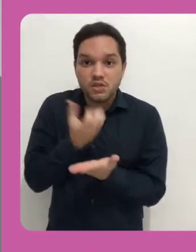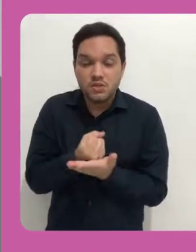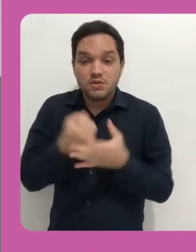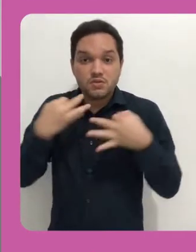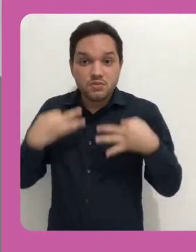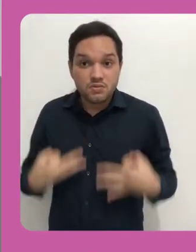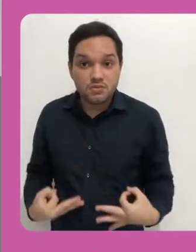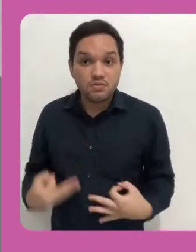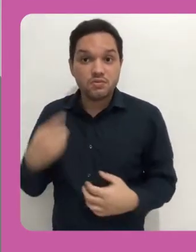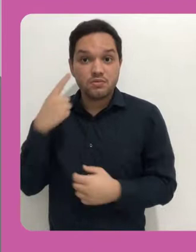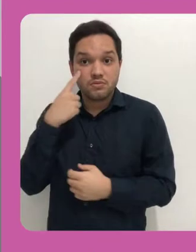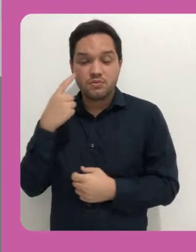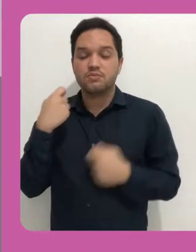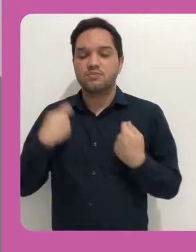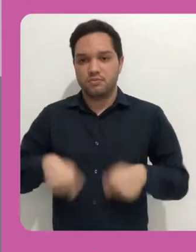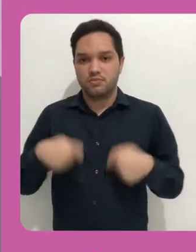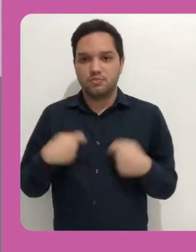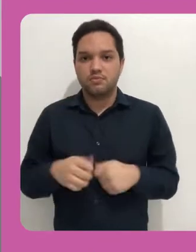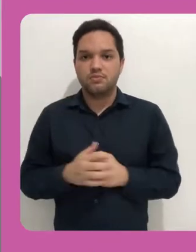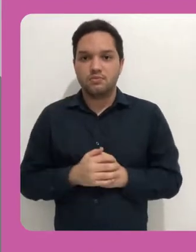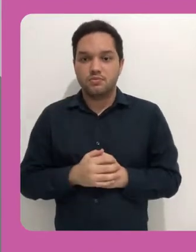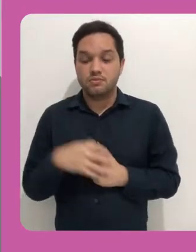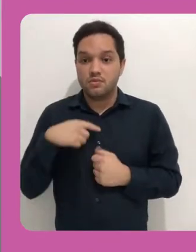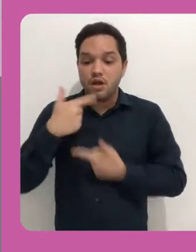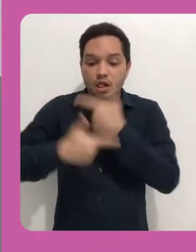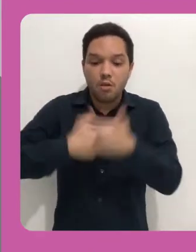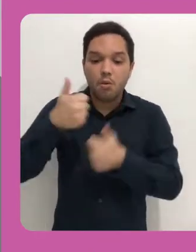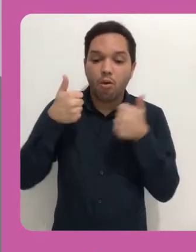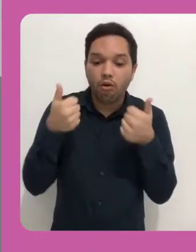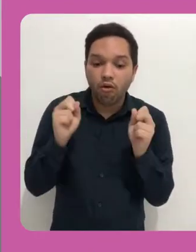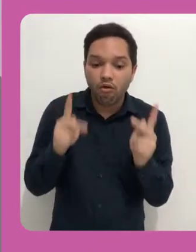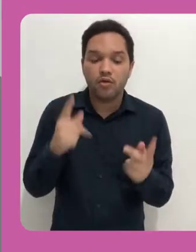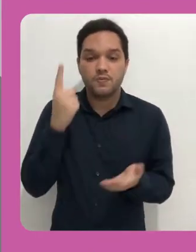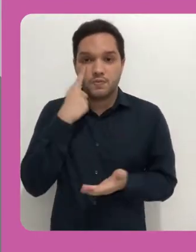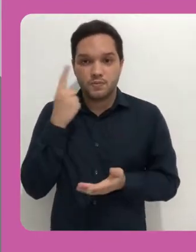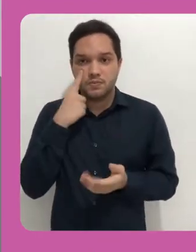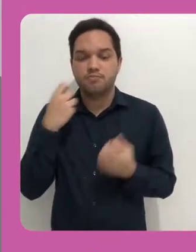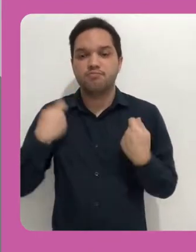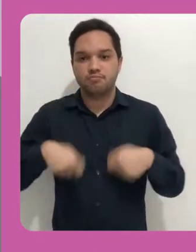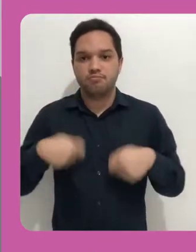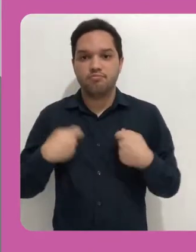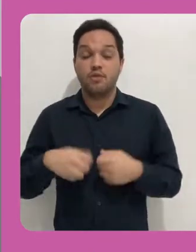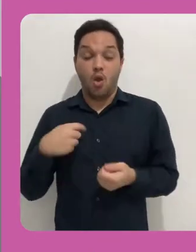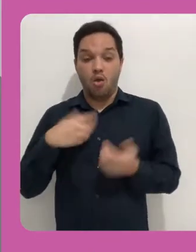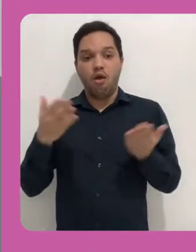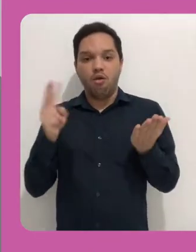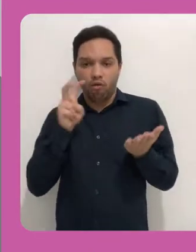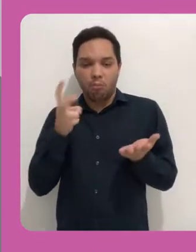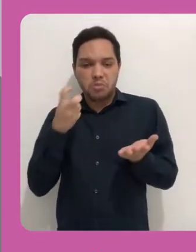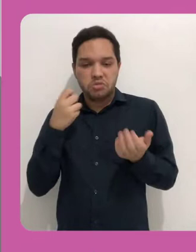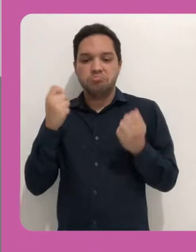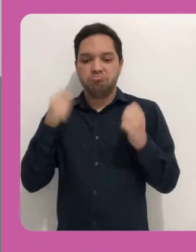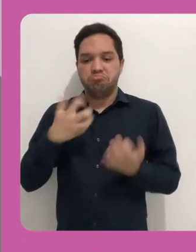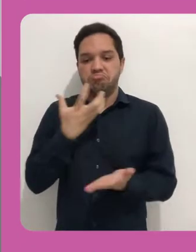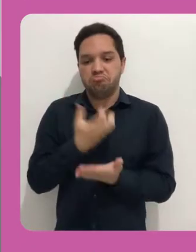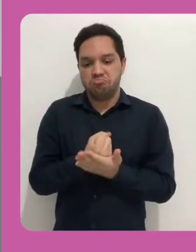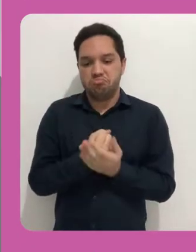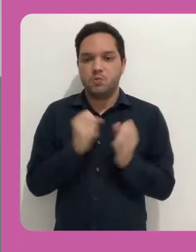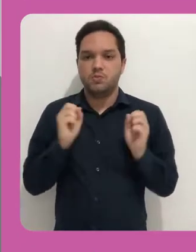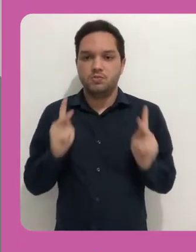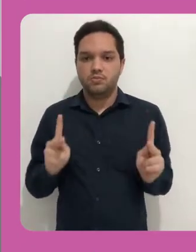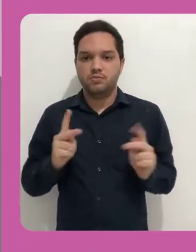funcionando, né? Ó, aqui eu consegui baixar, então veja se está funcionando, se está tudo certo.